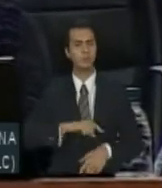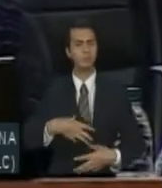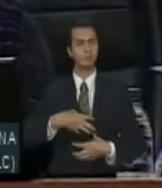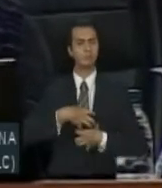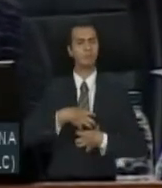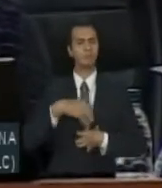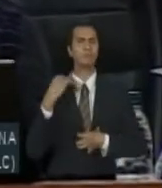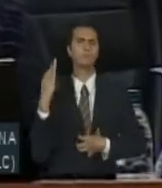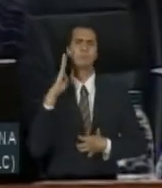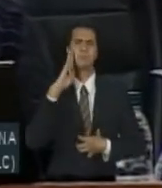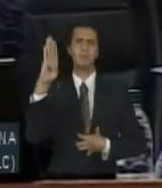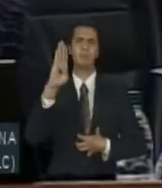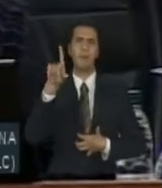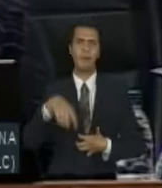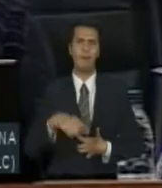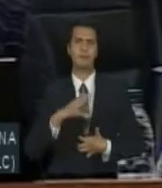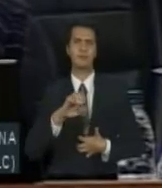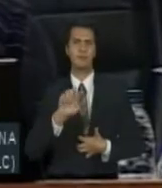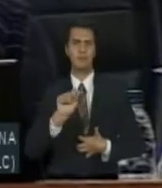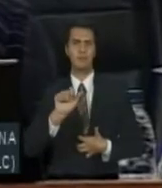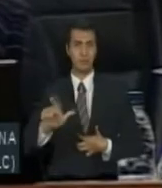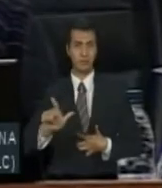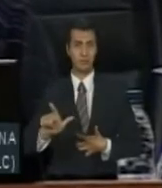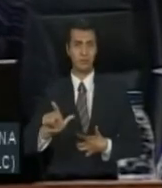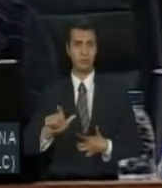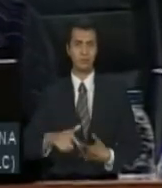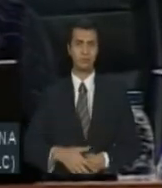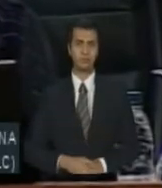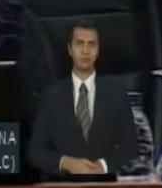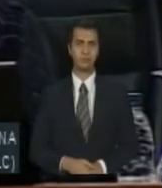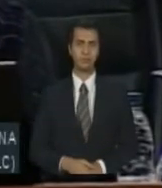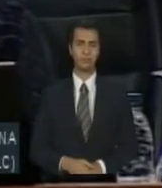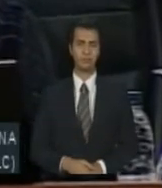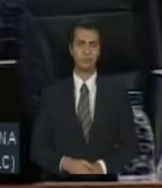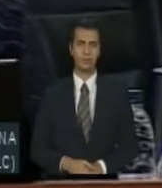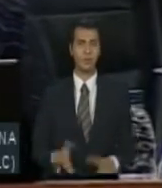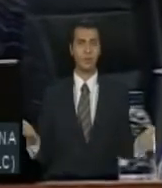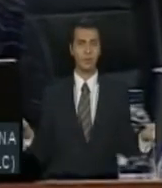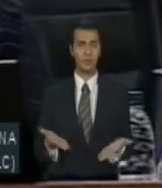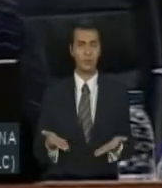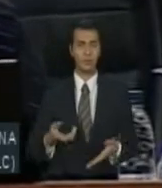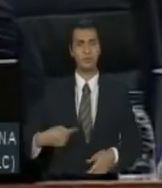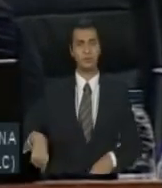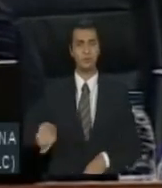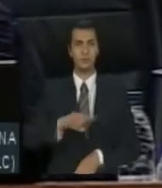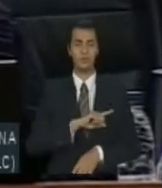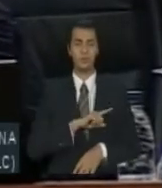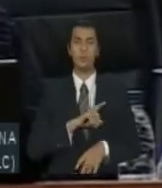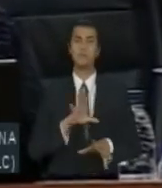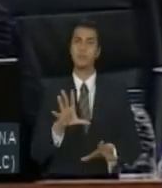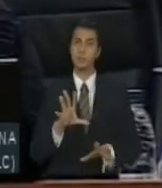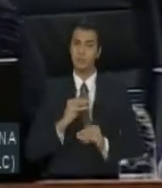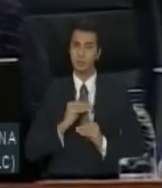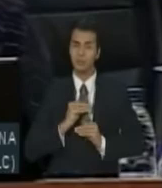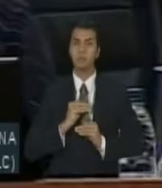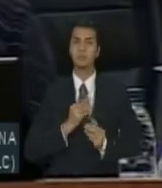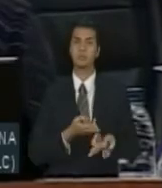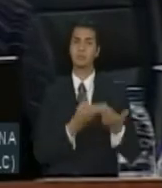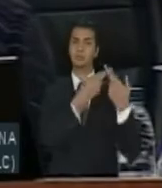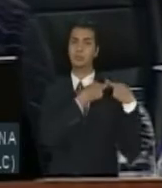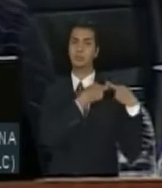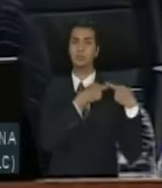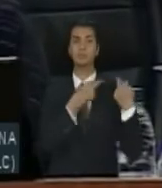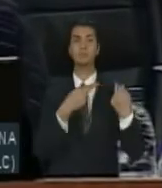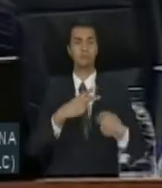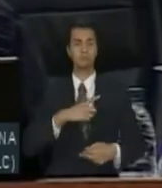dos estados da América Latina e do Caribe. Hoje, nós assumimos a